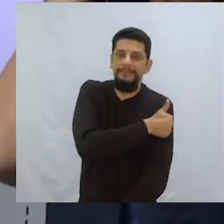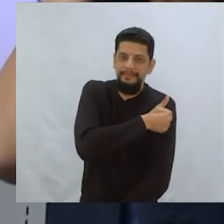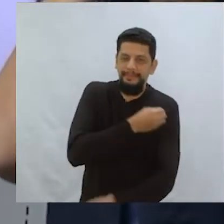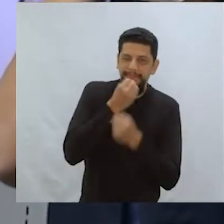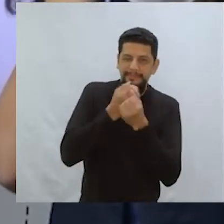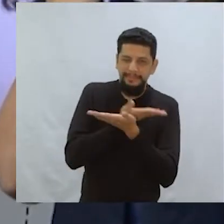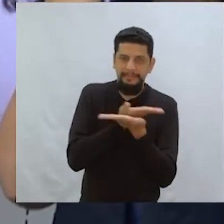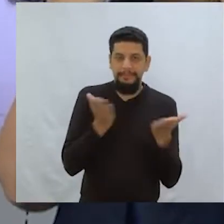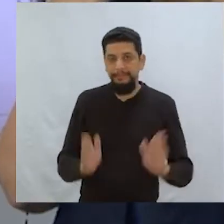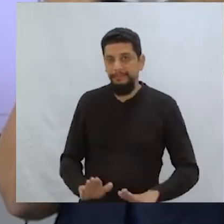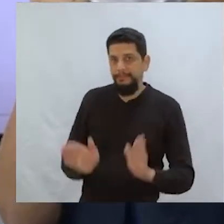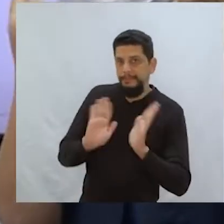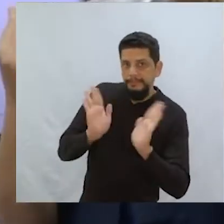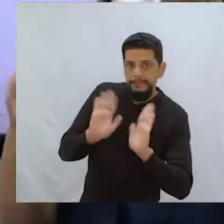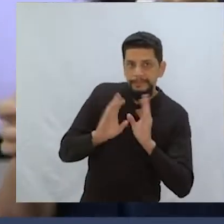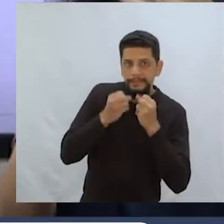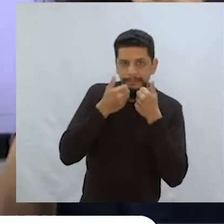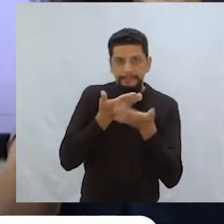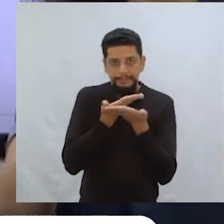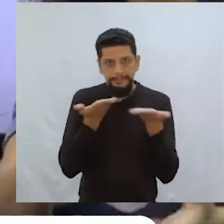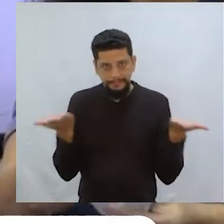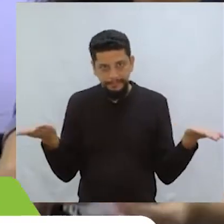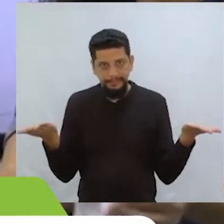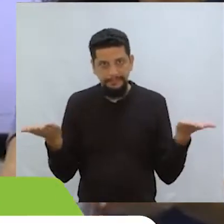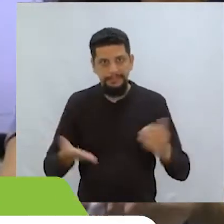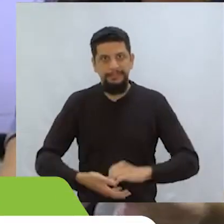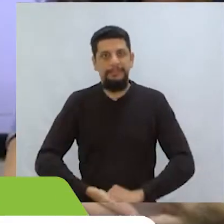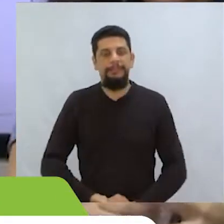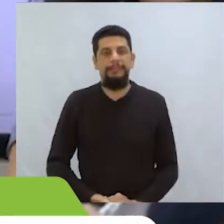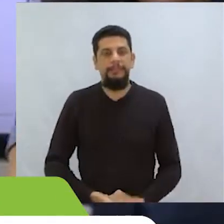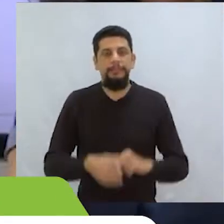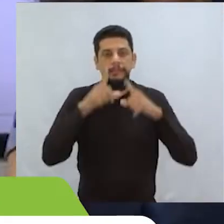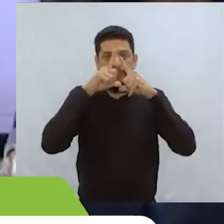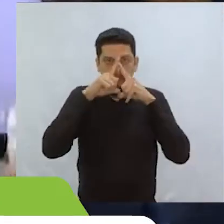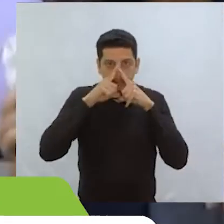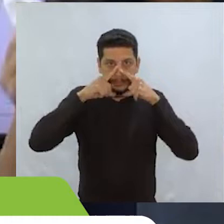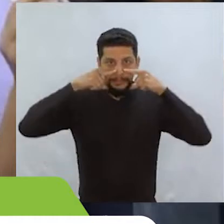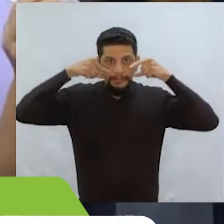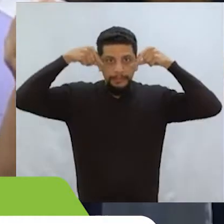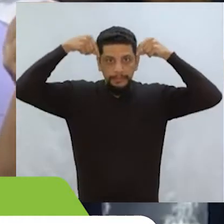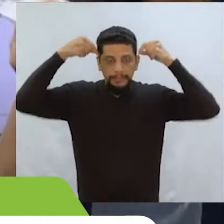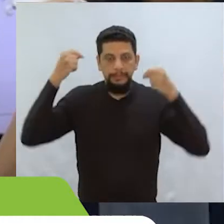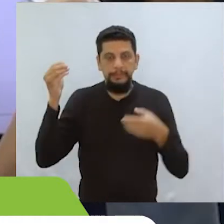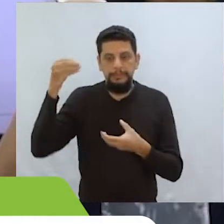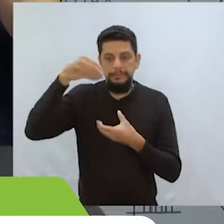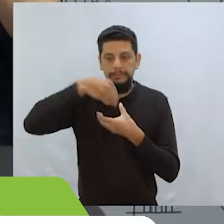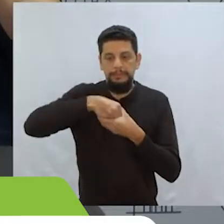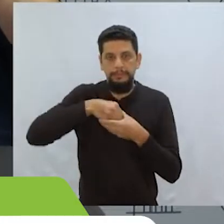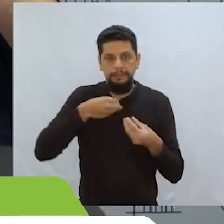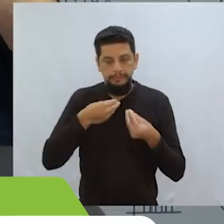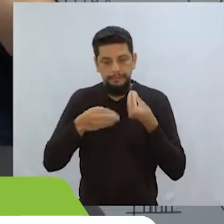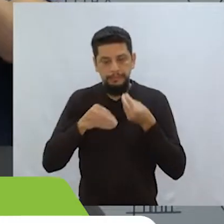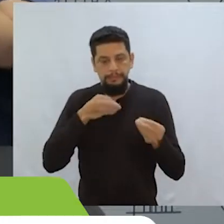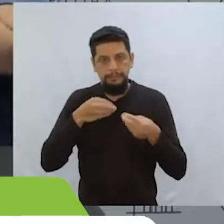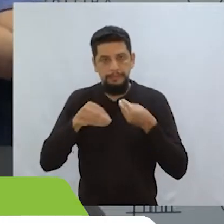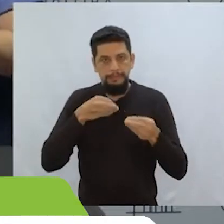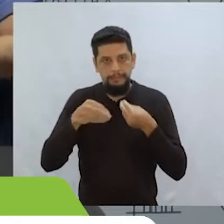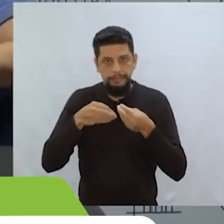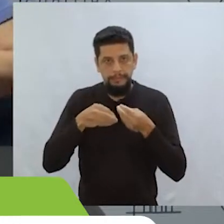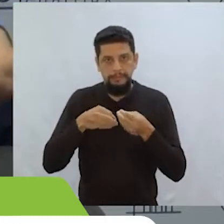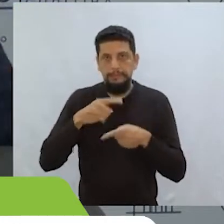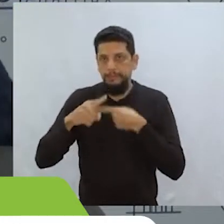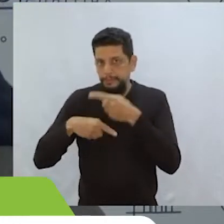Olá, estudantes, tudo bem? Olá, tudo bem com vocês? Tirar a máscara. Essa vai para lavar.